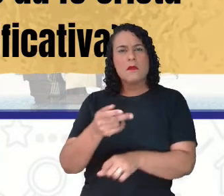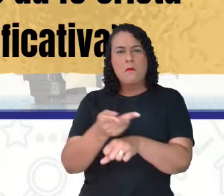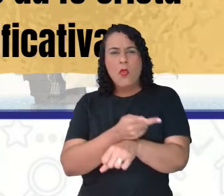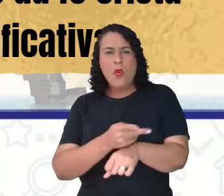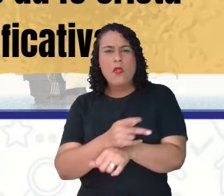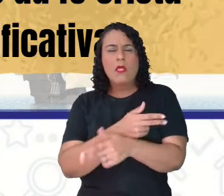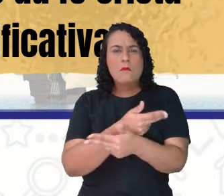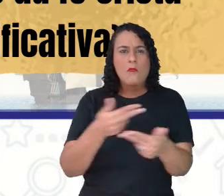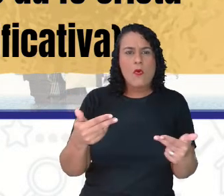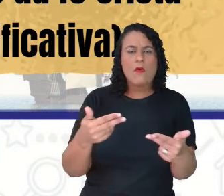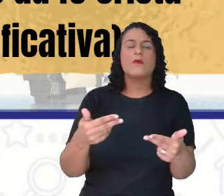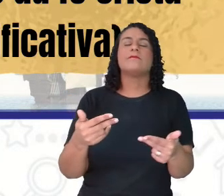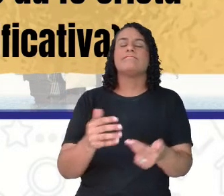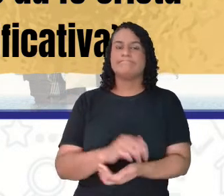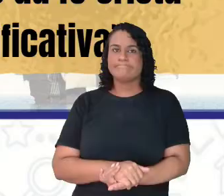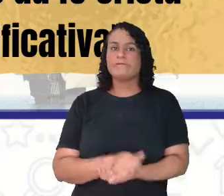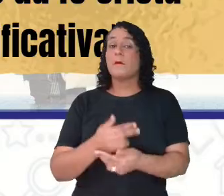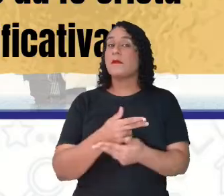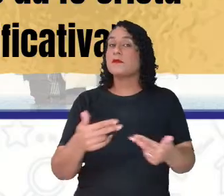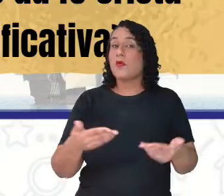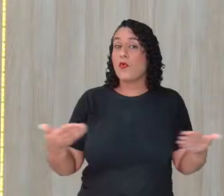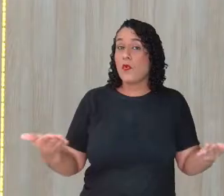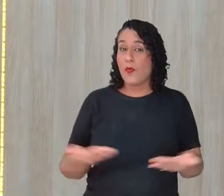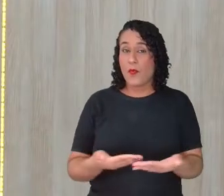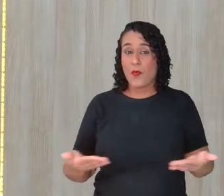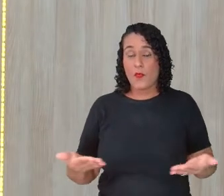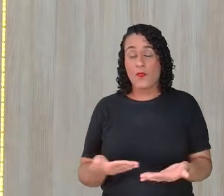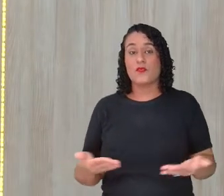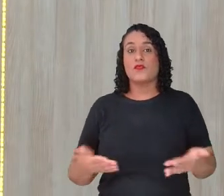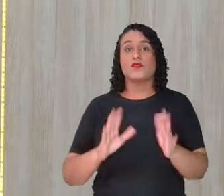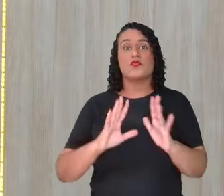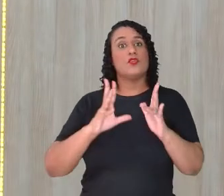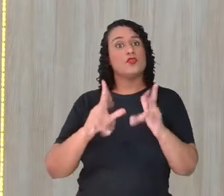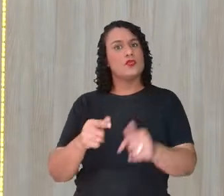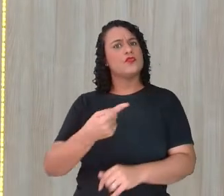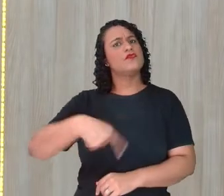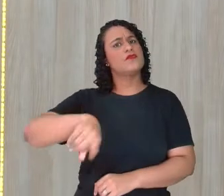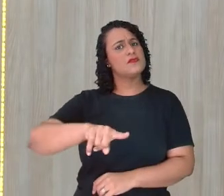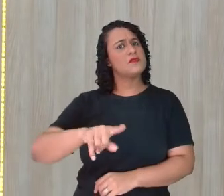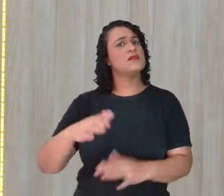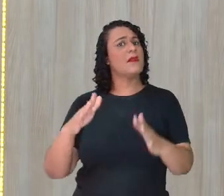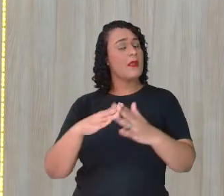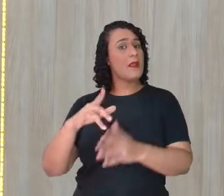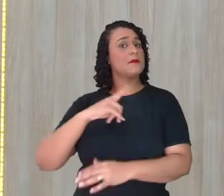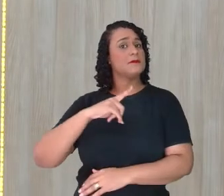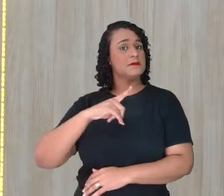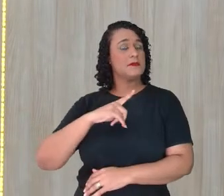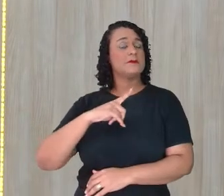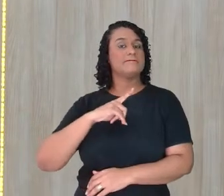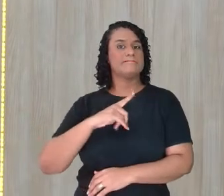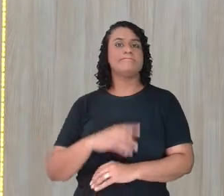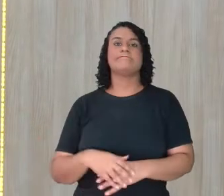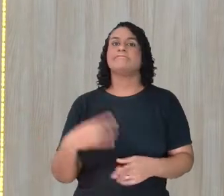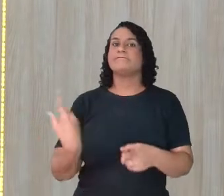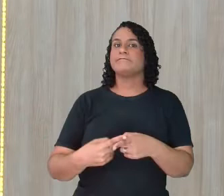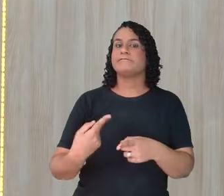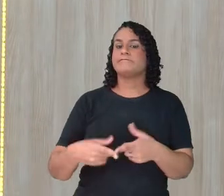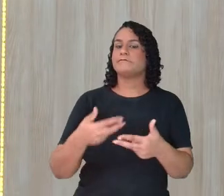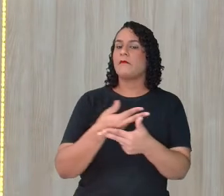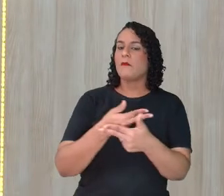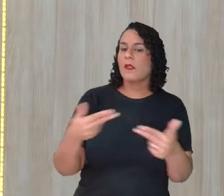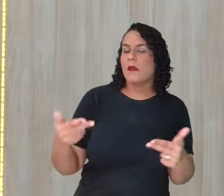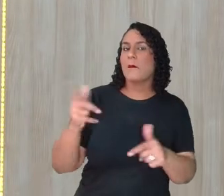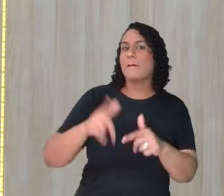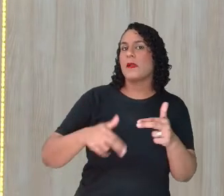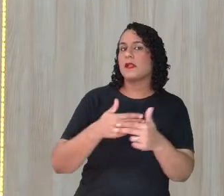especiarias. Especiarias que hoje praticamente todos vocês têm em casa, certo? Porque as especiarias nesse